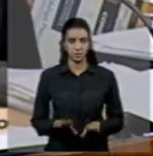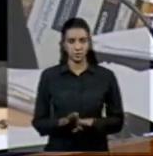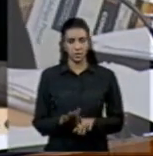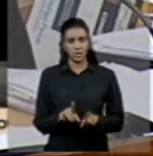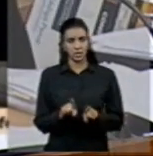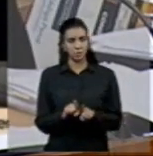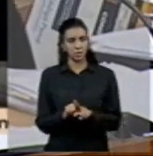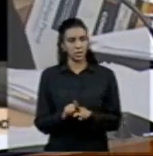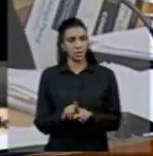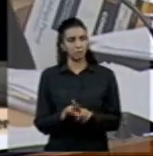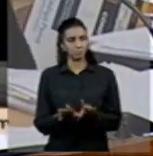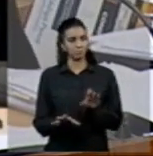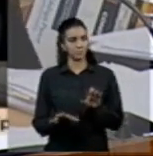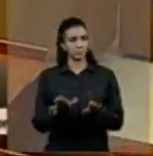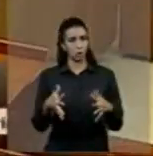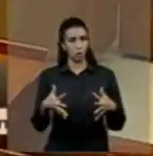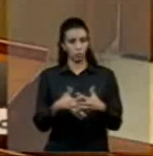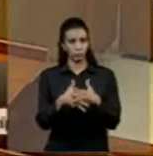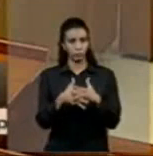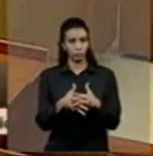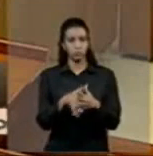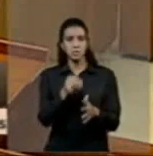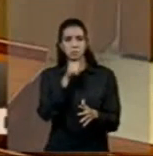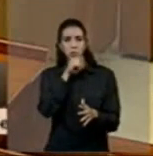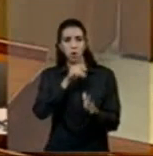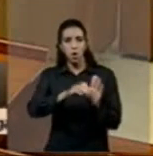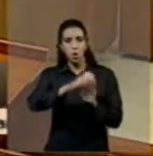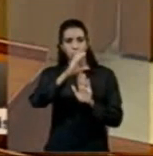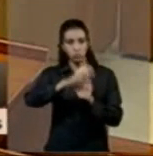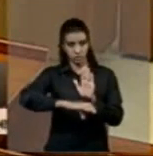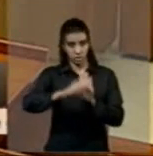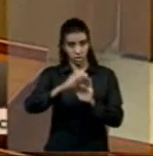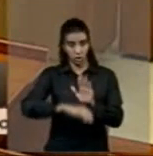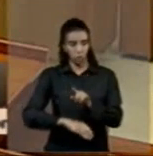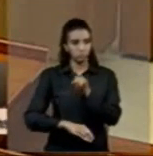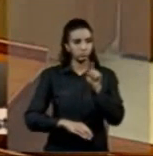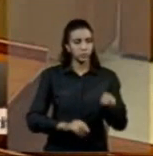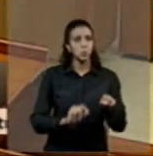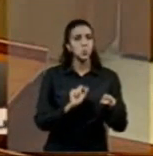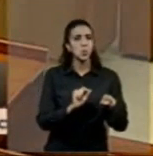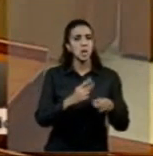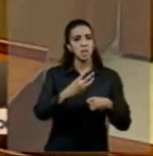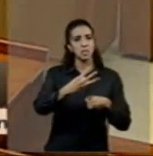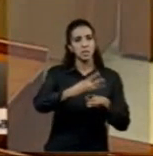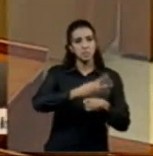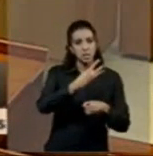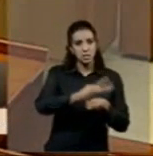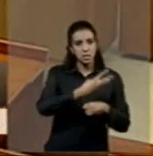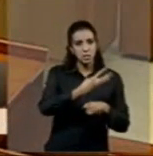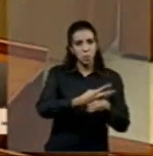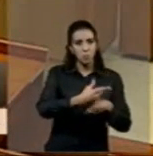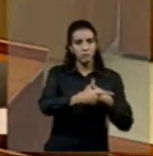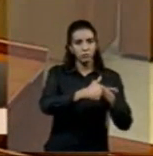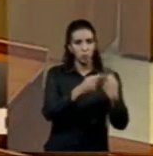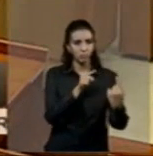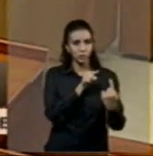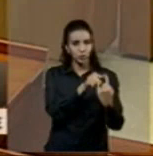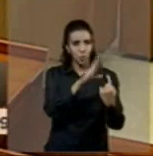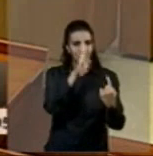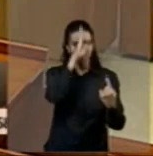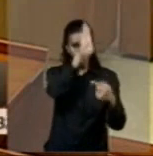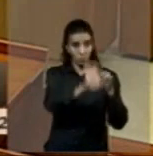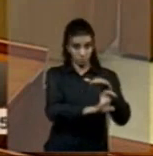confusão entre o conceito do que seria uma terceirização de atividade fim,